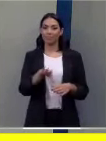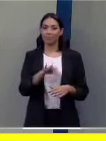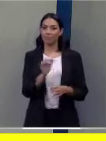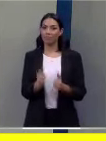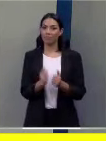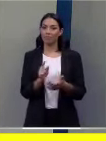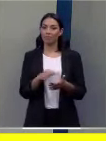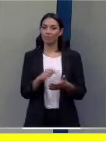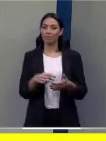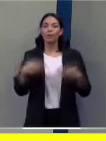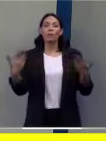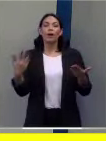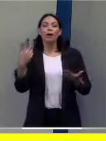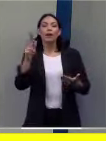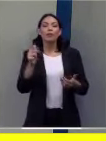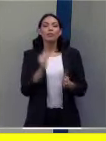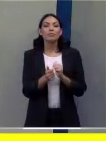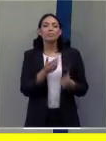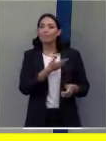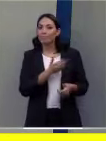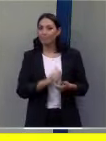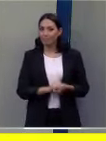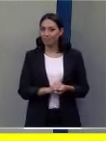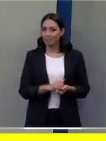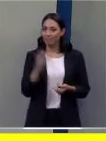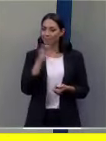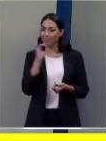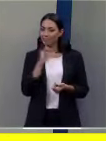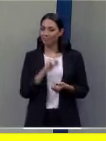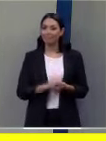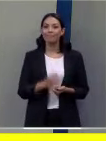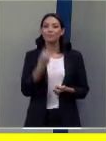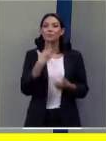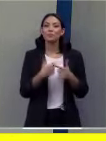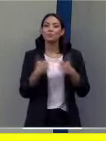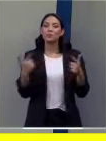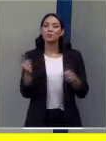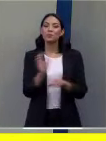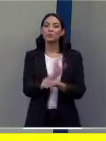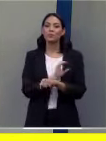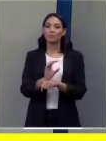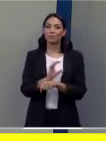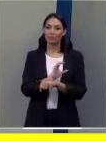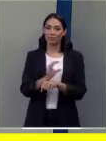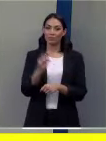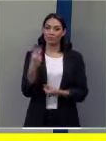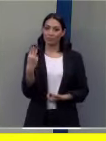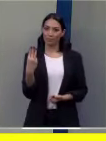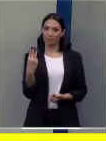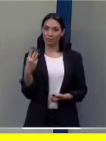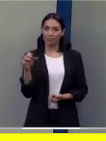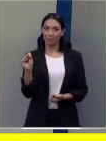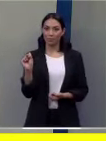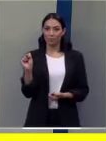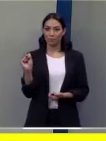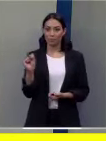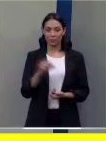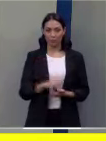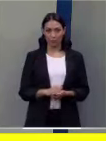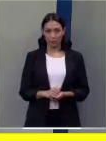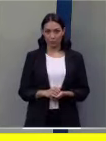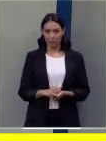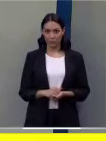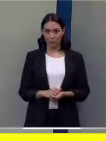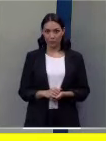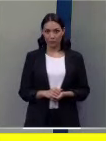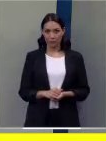Time Mania. Qual é o seu time do coração? Logo na sequência vamos conhecer, hein? Boa sorte. Bola cinza, número 38. Cinza, 38. Já